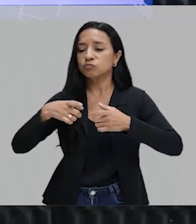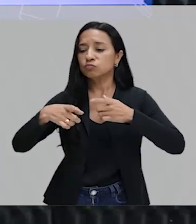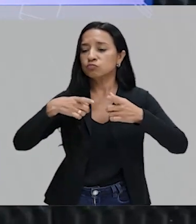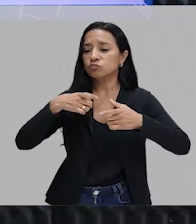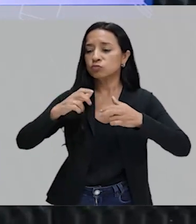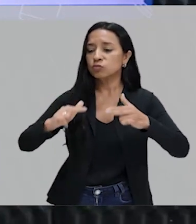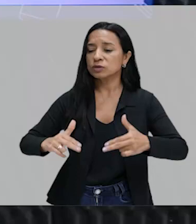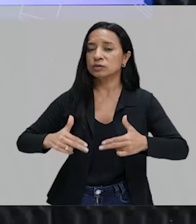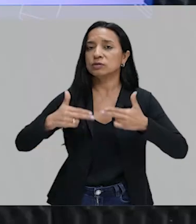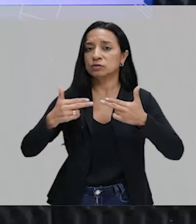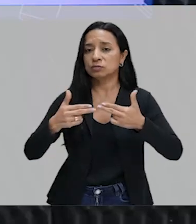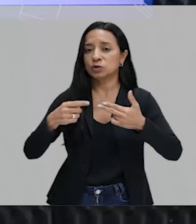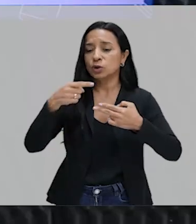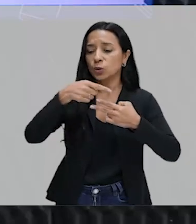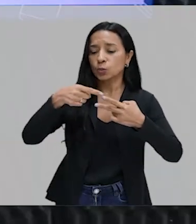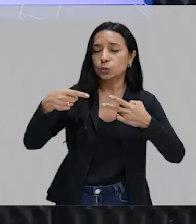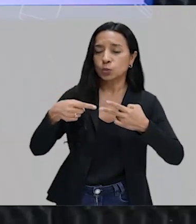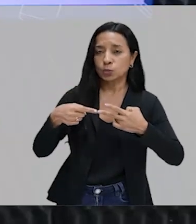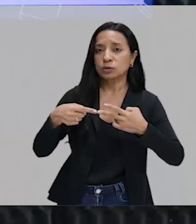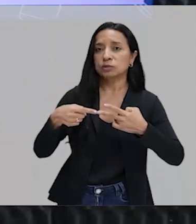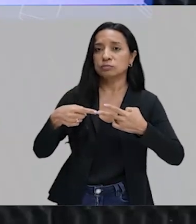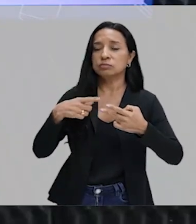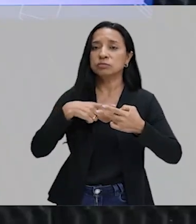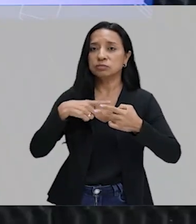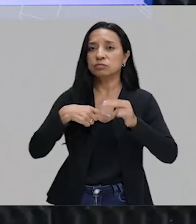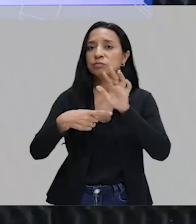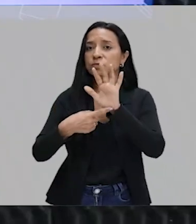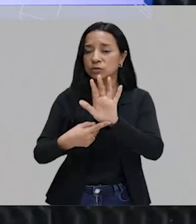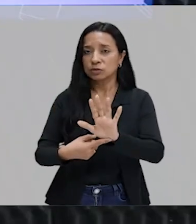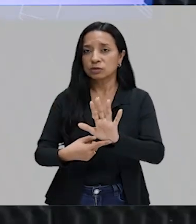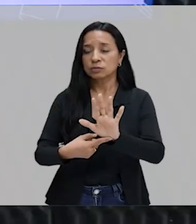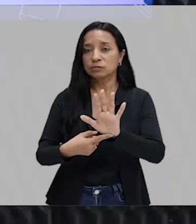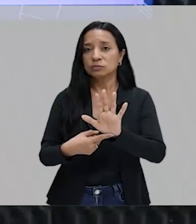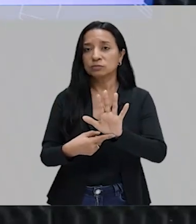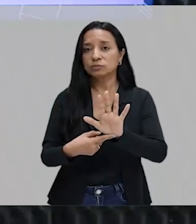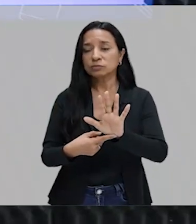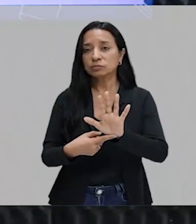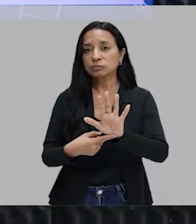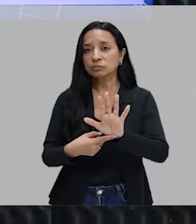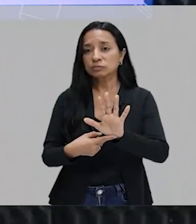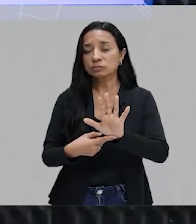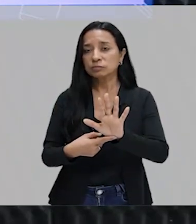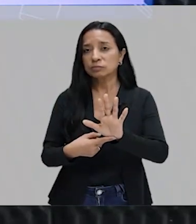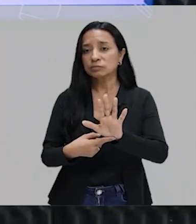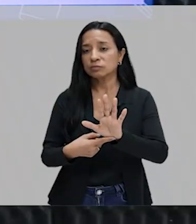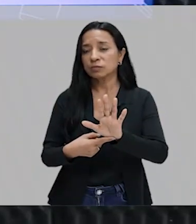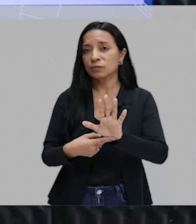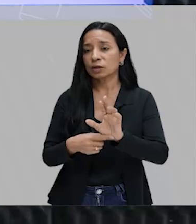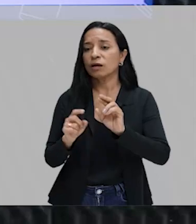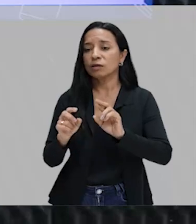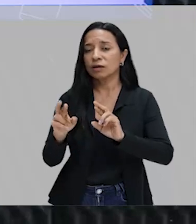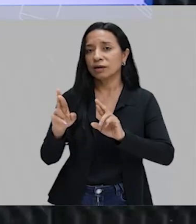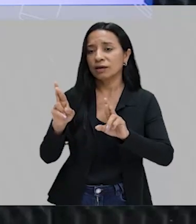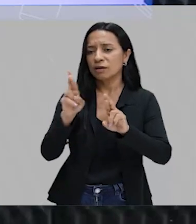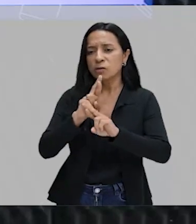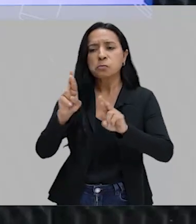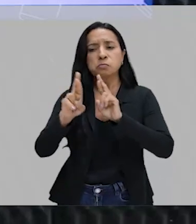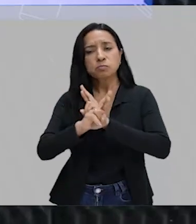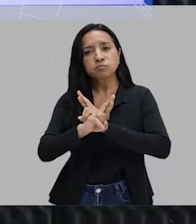etnias que acabam, na verdade, mostrando, né, rivalidades,